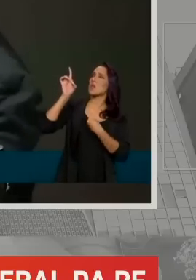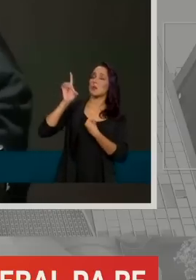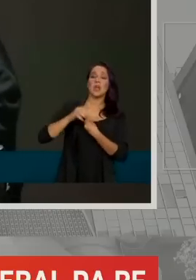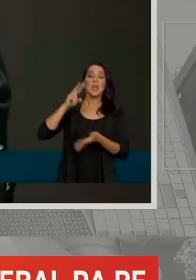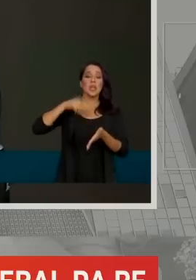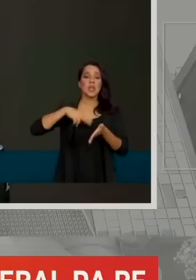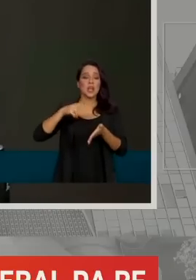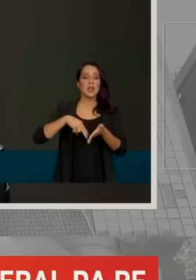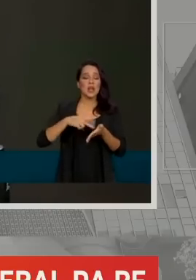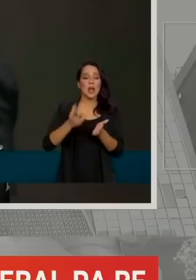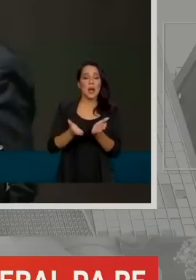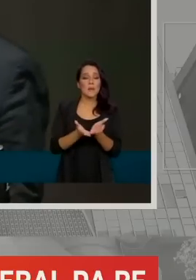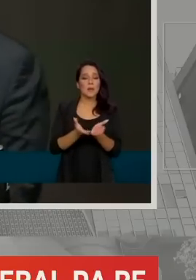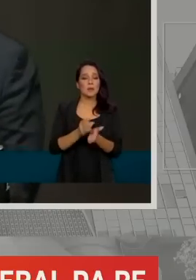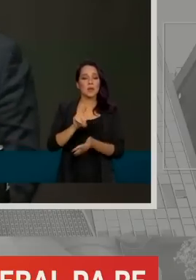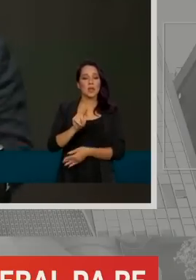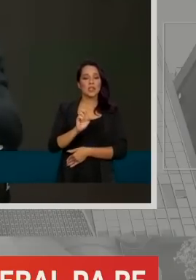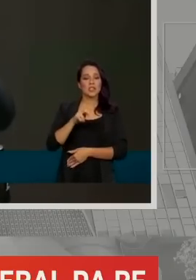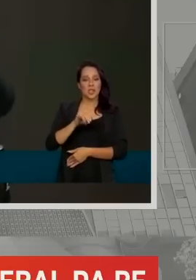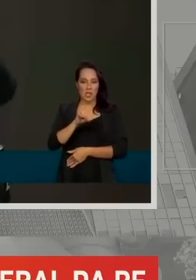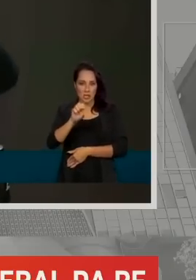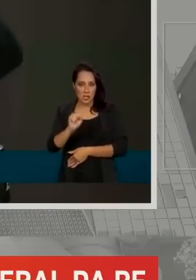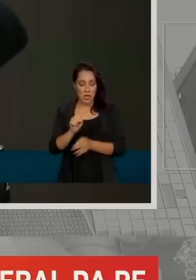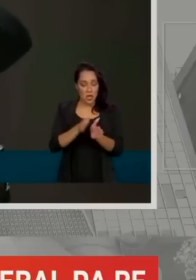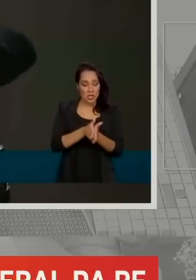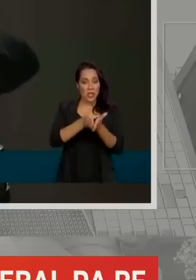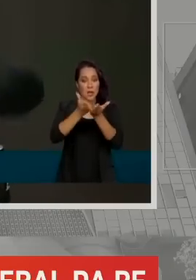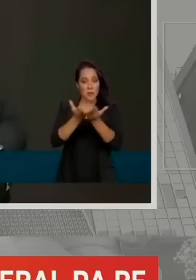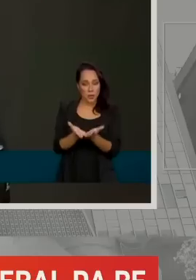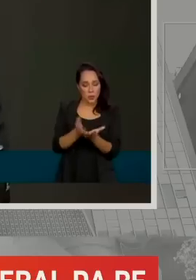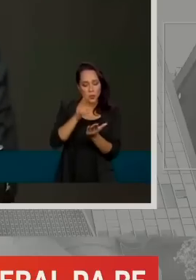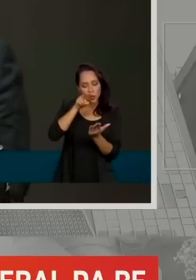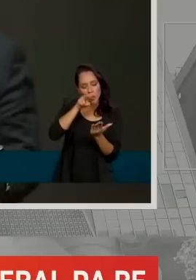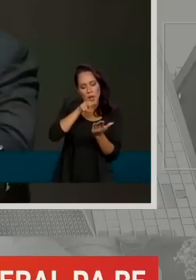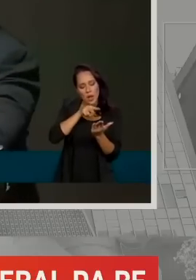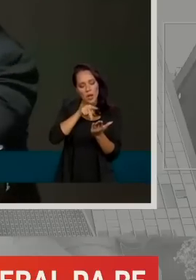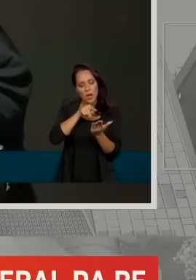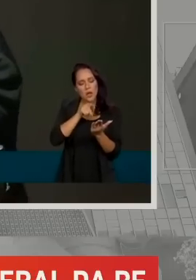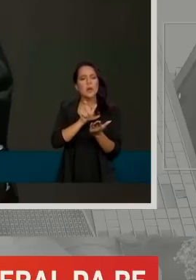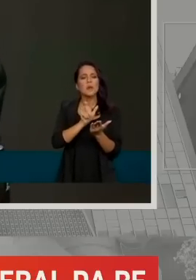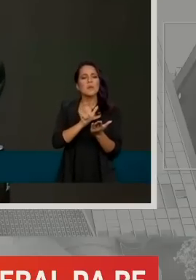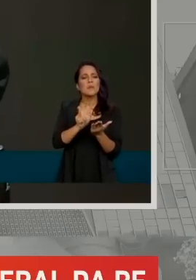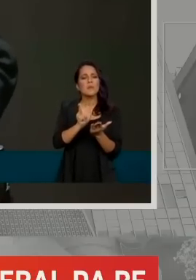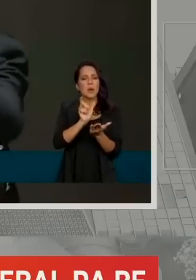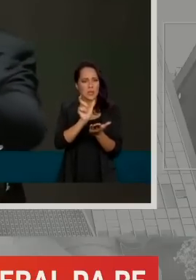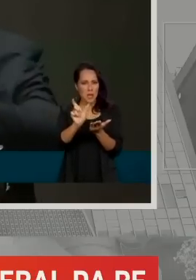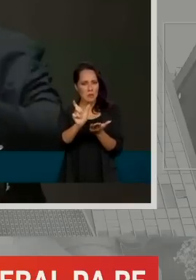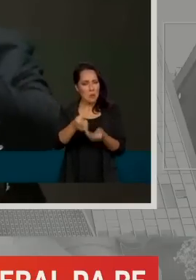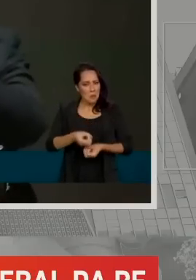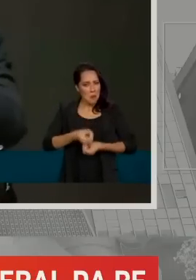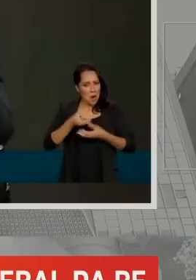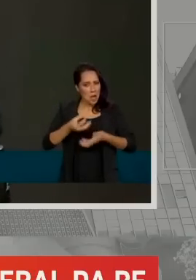Piedade as pessoas mais velhas que estão lá presas e detidas por enquanto crianças realmente cara